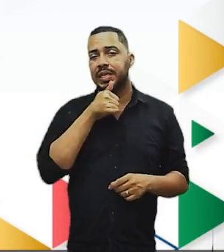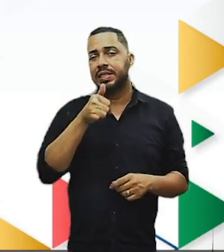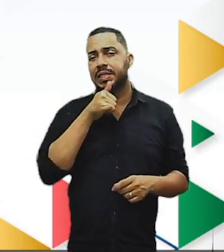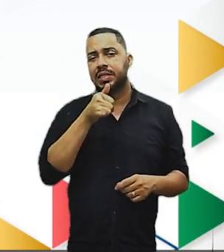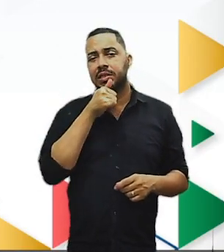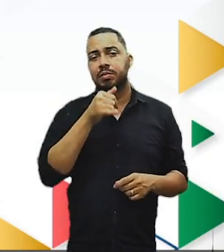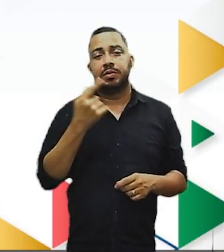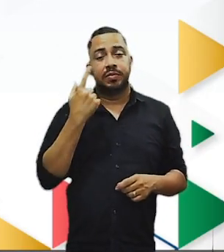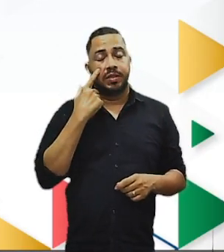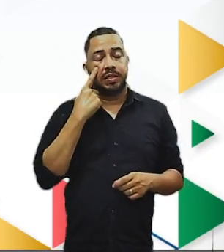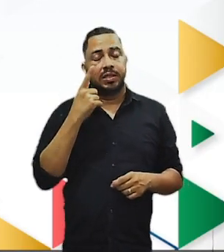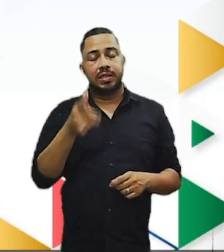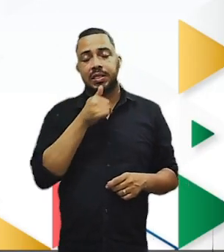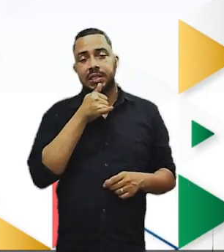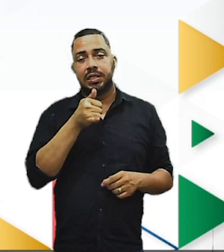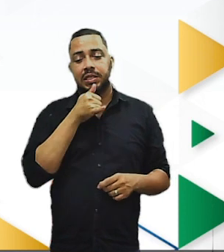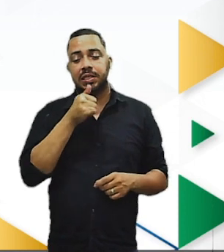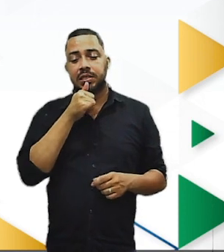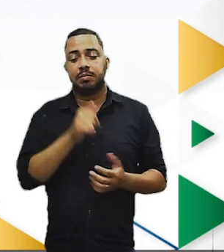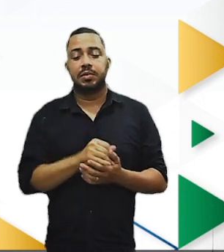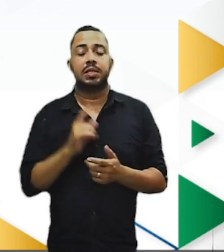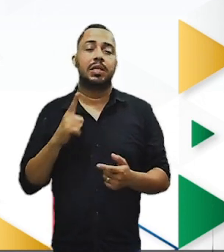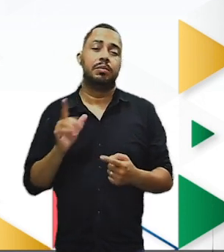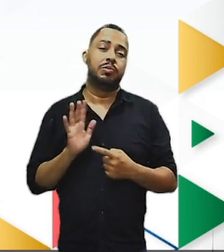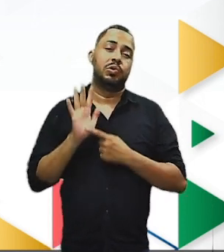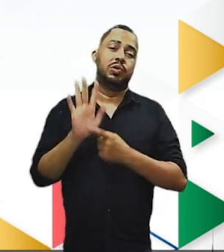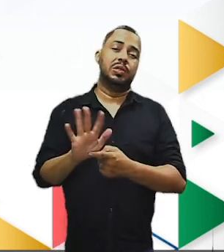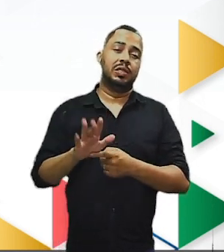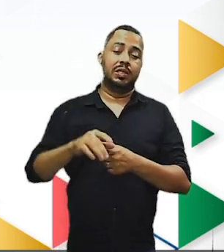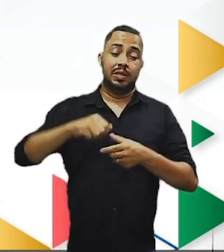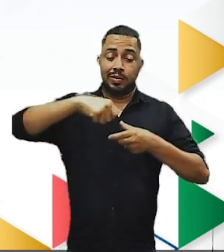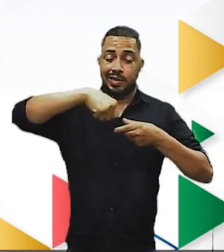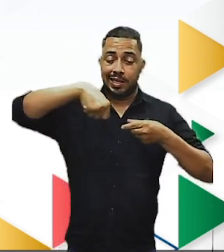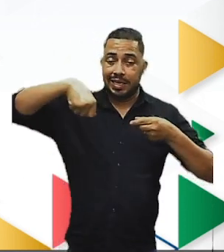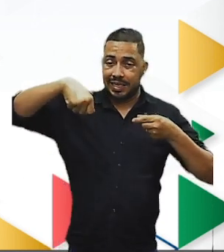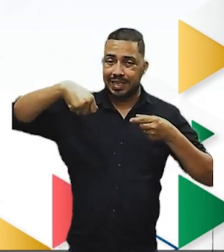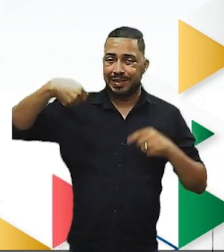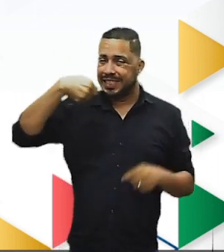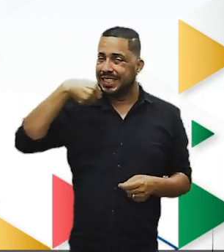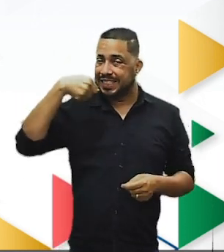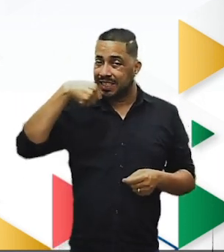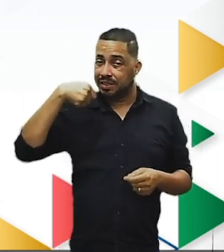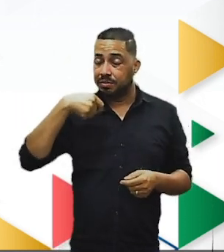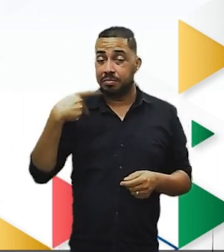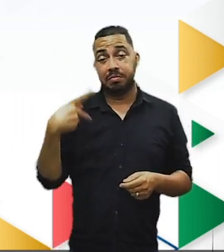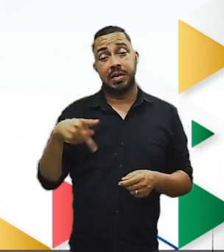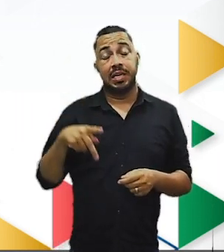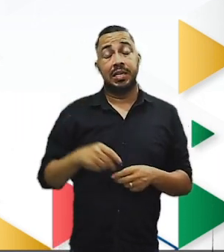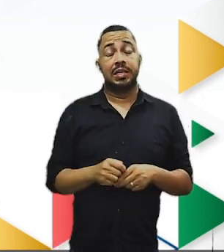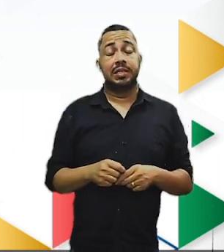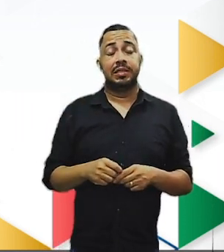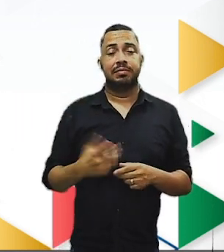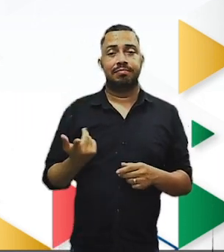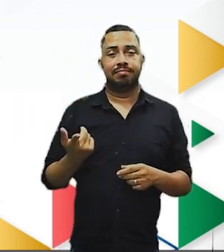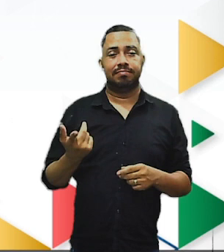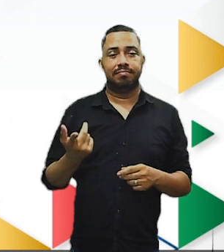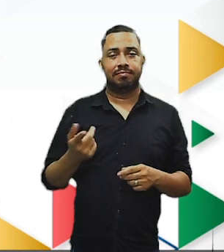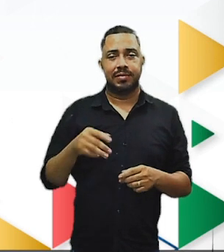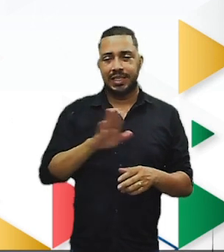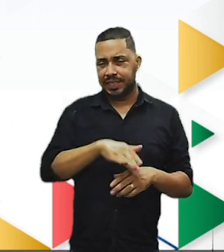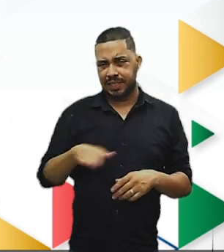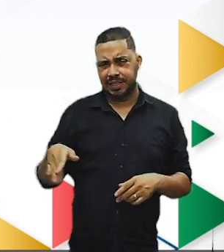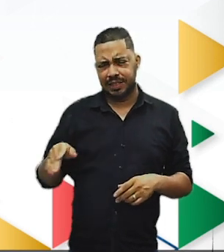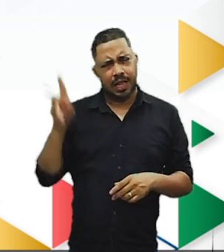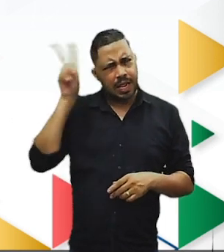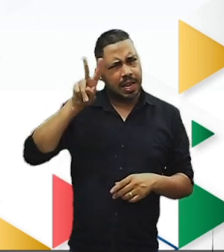nesse exemplo que está justamente mostrando um creme dental para a criança, eu gostaria de lembrar a vocês, olha o papel